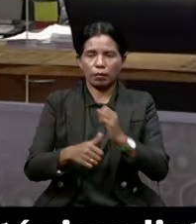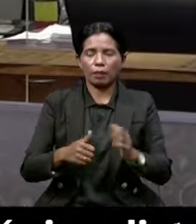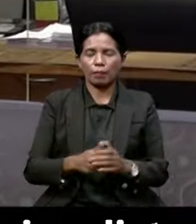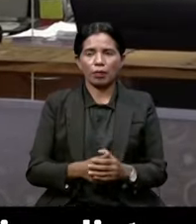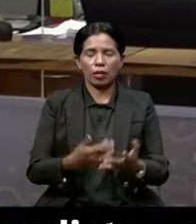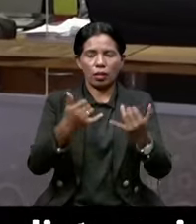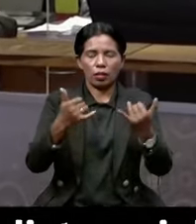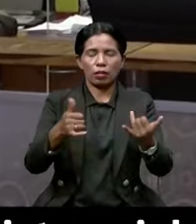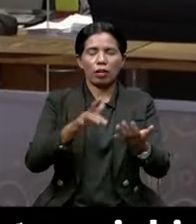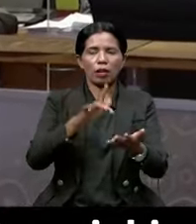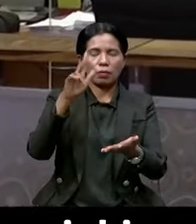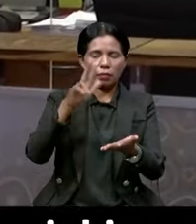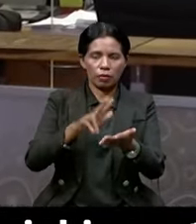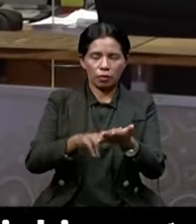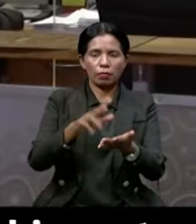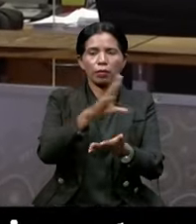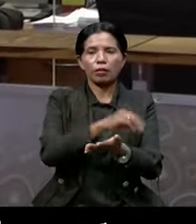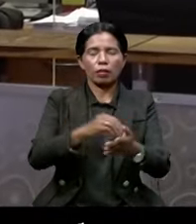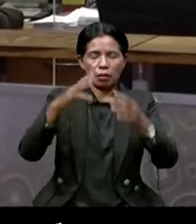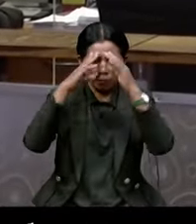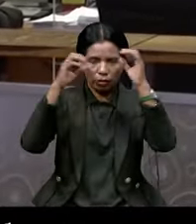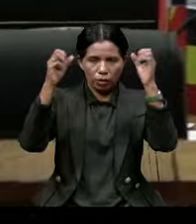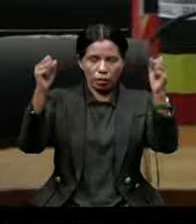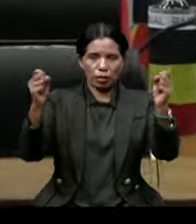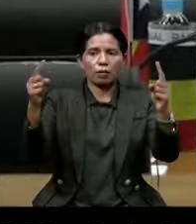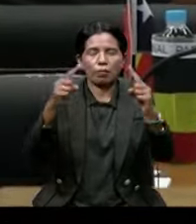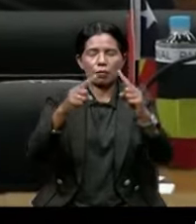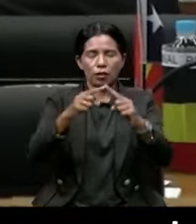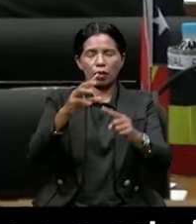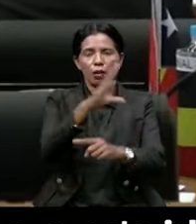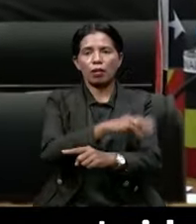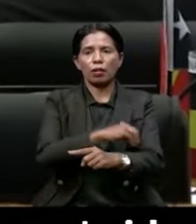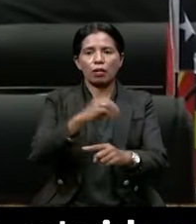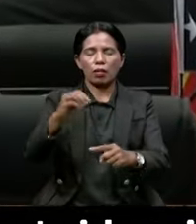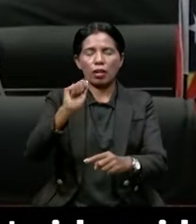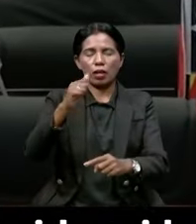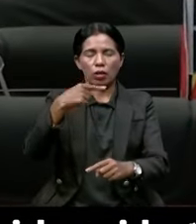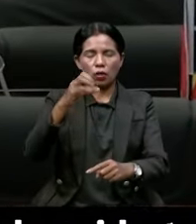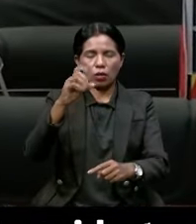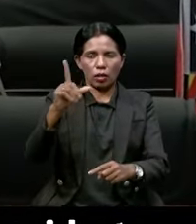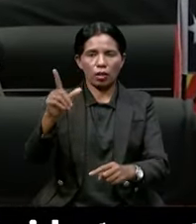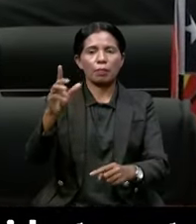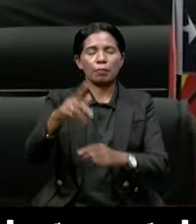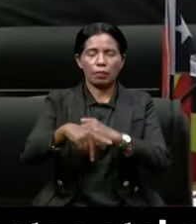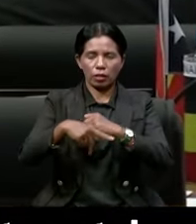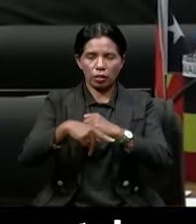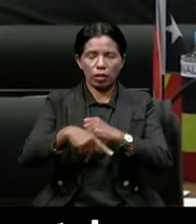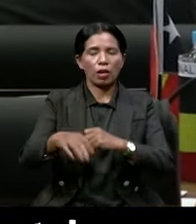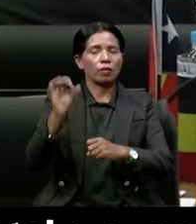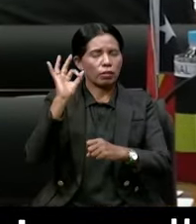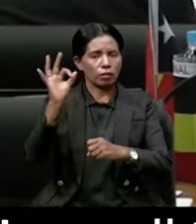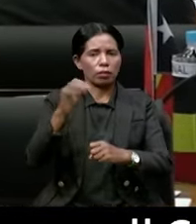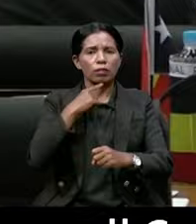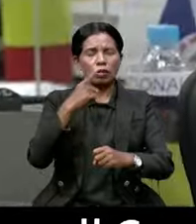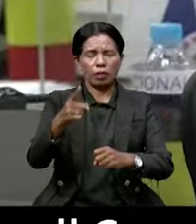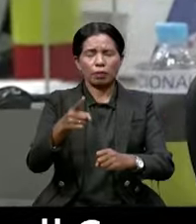âmbito aprovação pedido deslocação Presidente da República em Moçambique, no Angola. Bancada Fretilin crítica Presidente da República